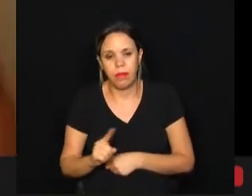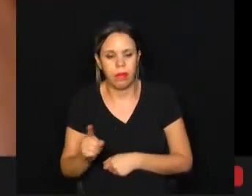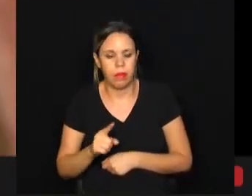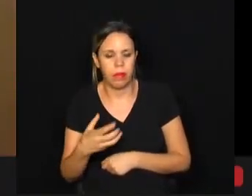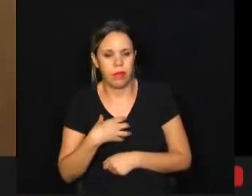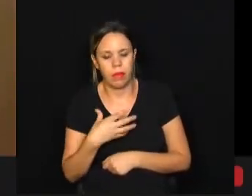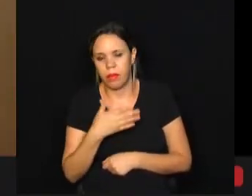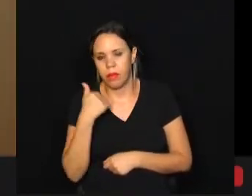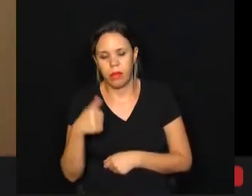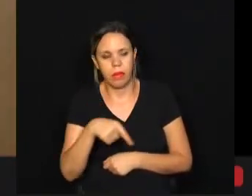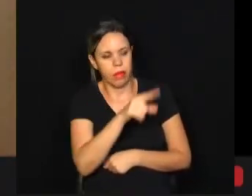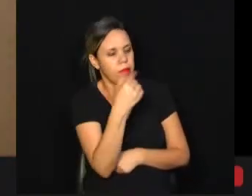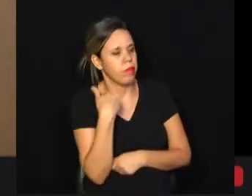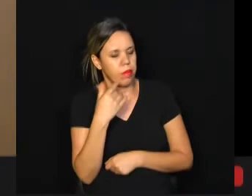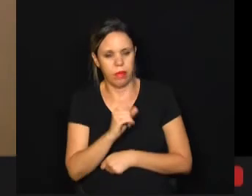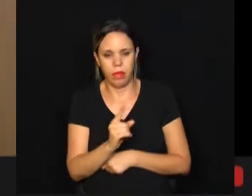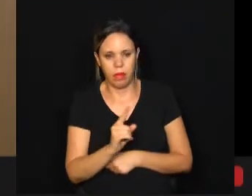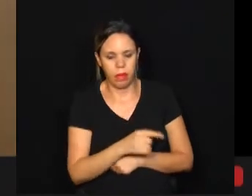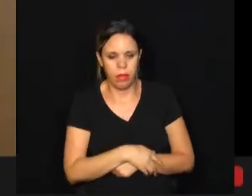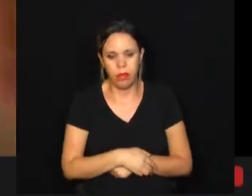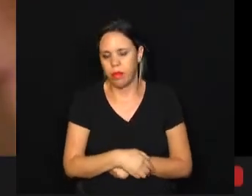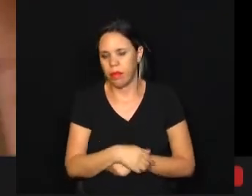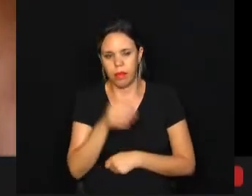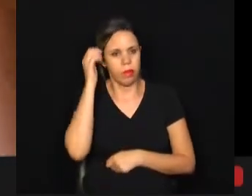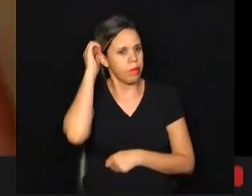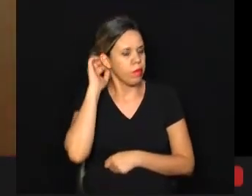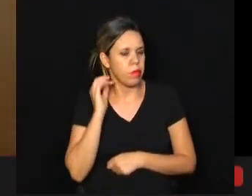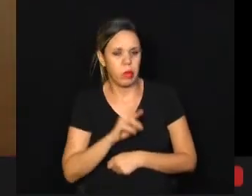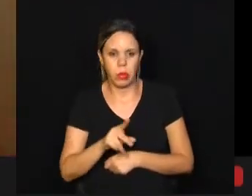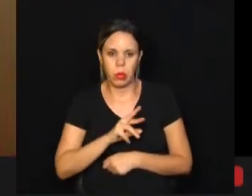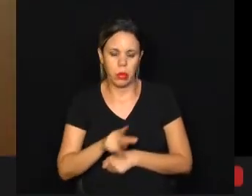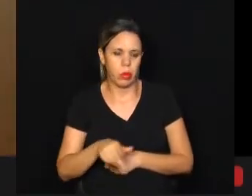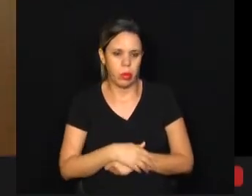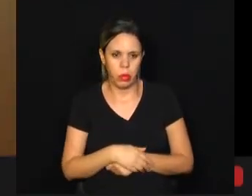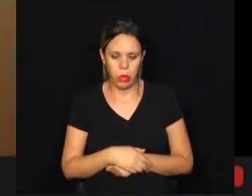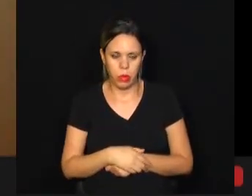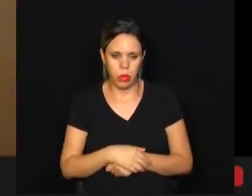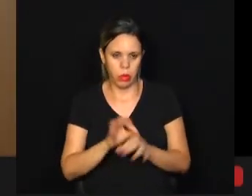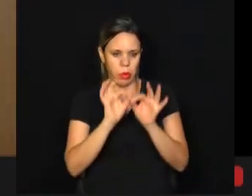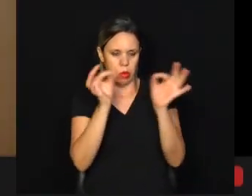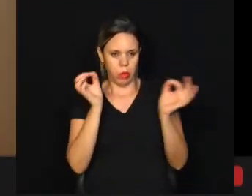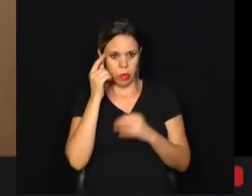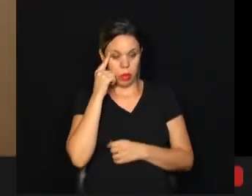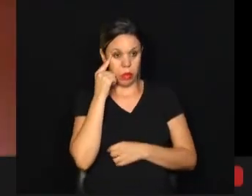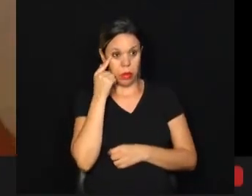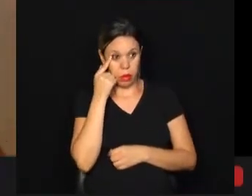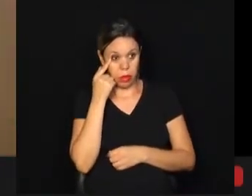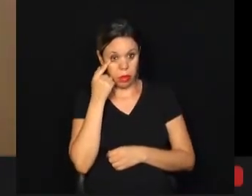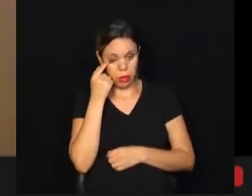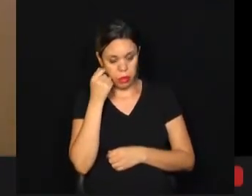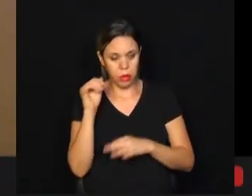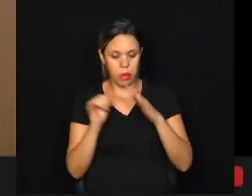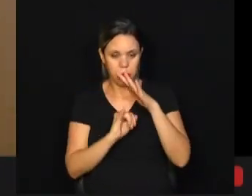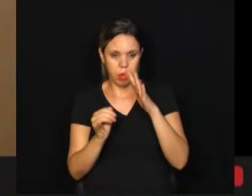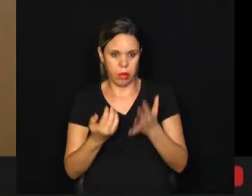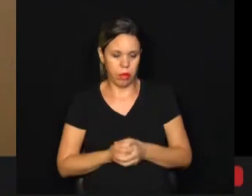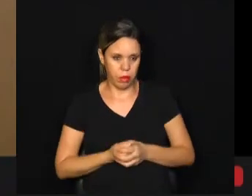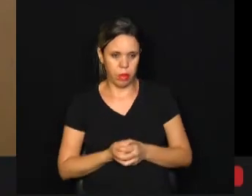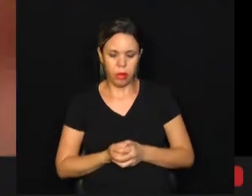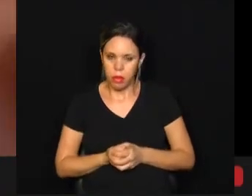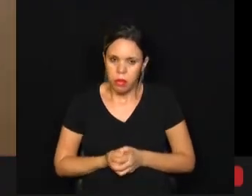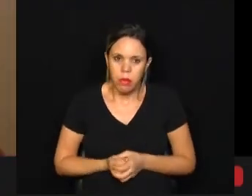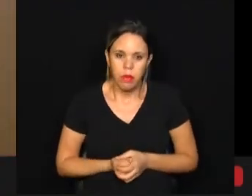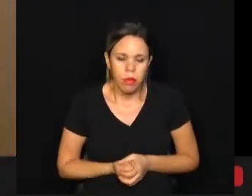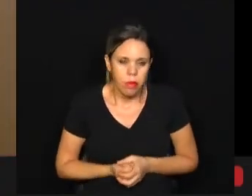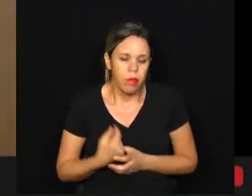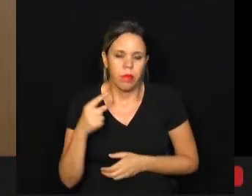melhor, você não vai ao banco. Não é o banco que você vai, não é simplesmente numa instituição. Você